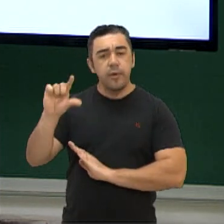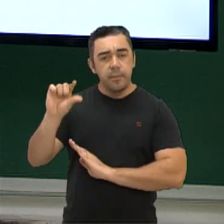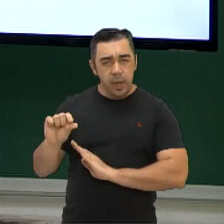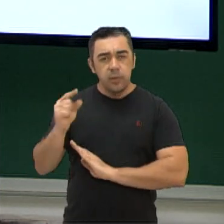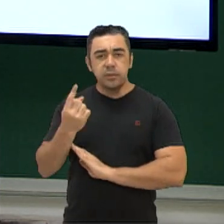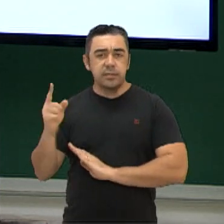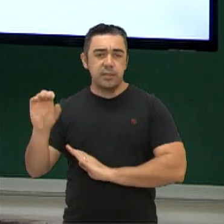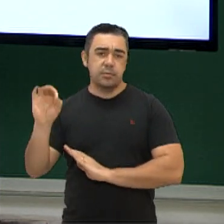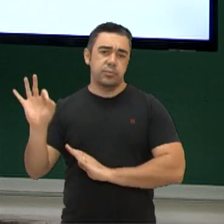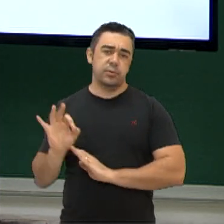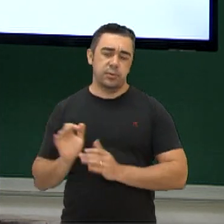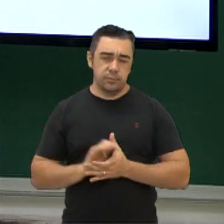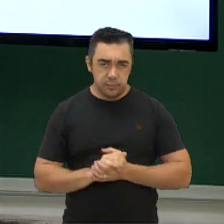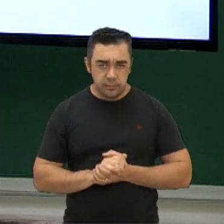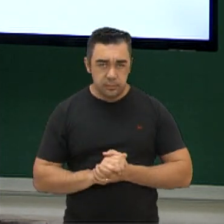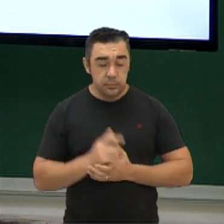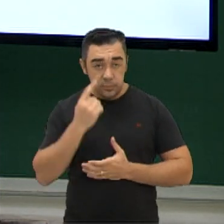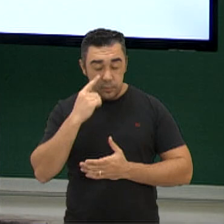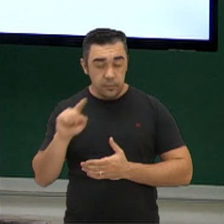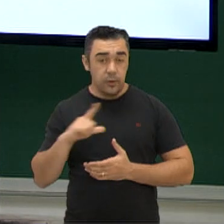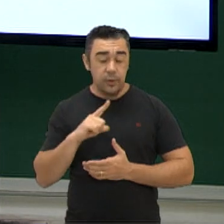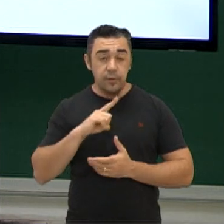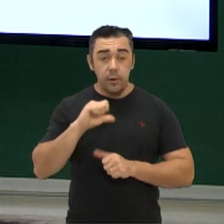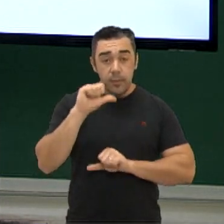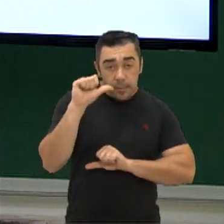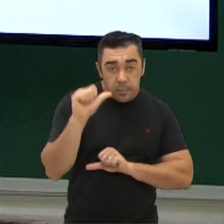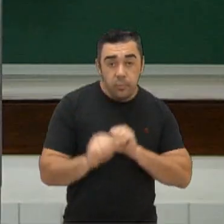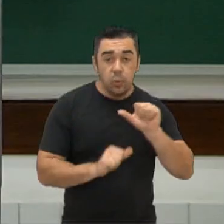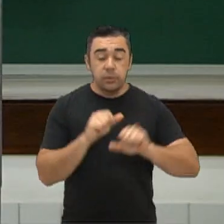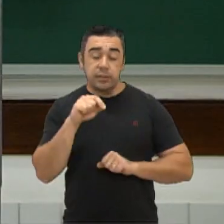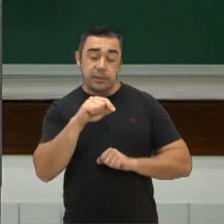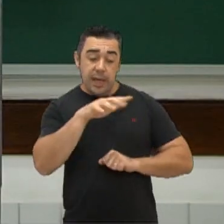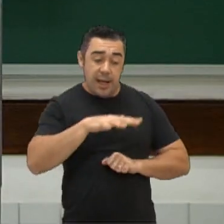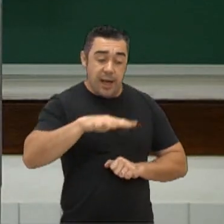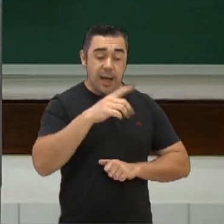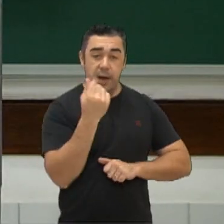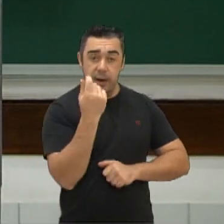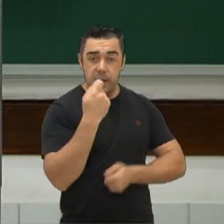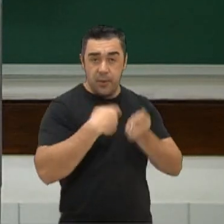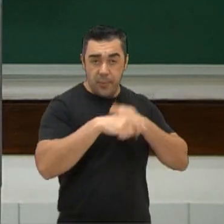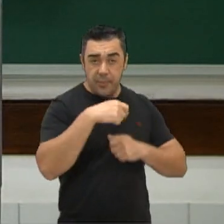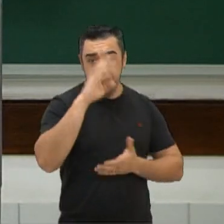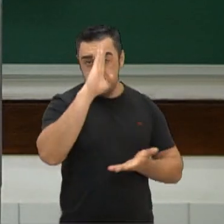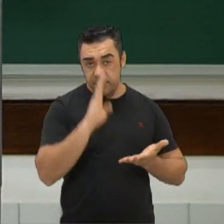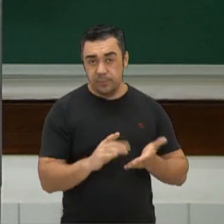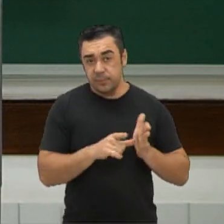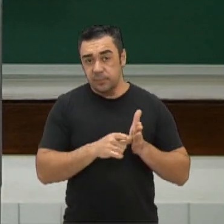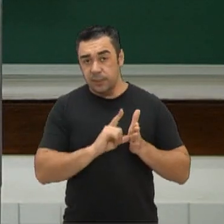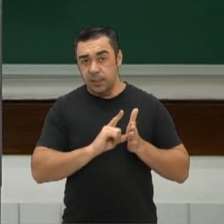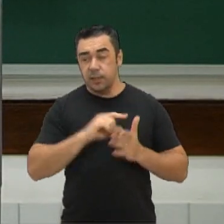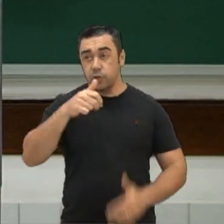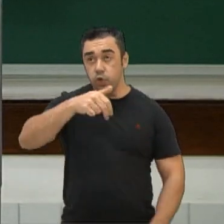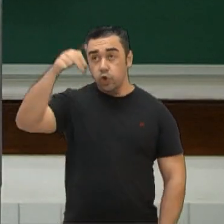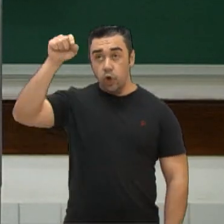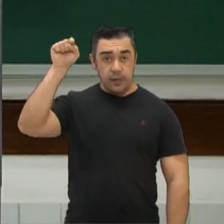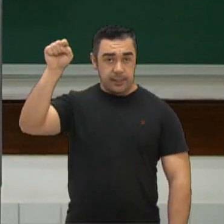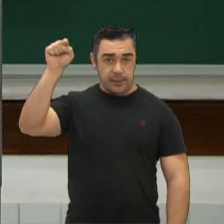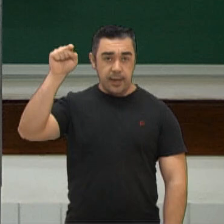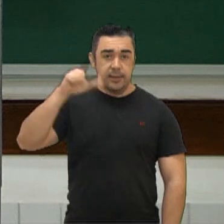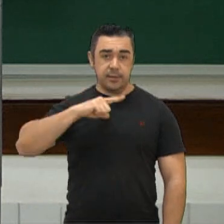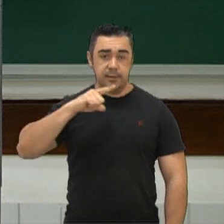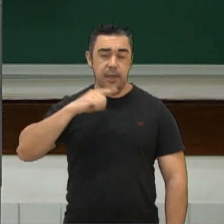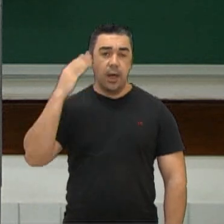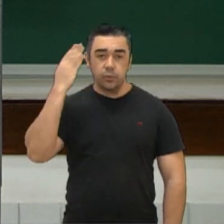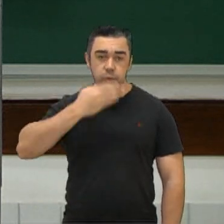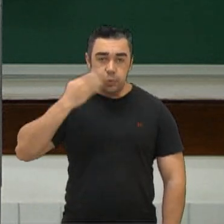menos de 10%. Houve um deslocamento do eixo econômico do Brasil, que antes era no Nordeste açucareiro, ele